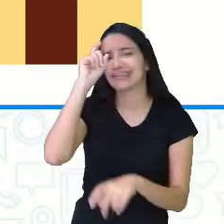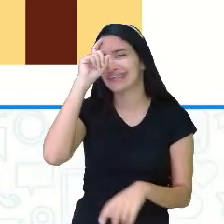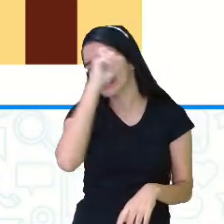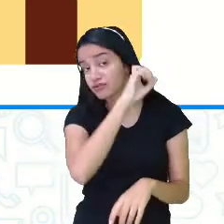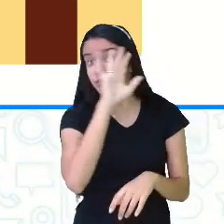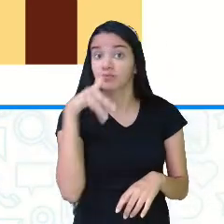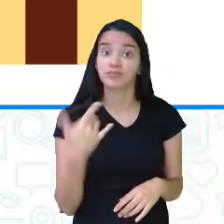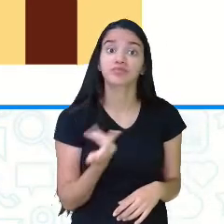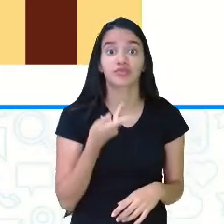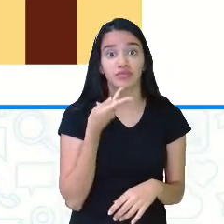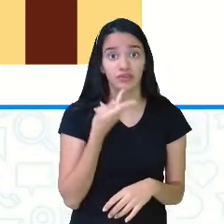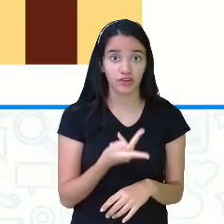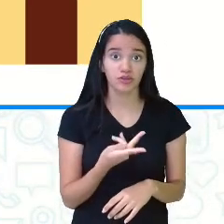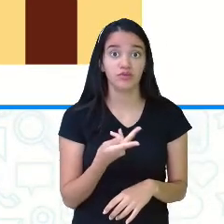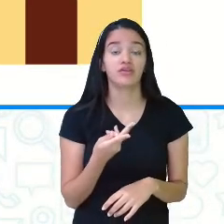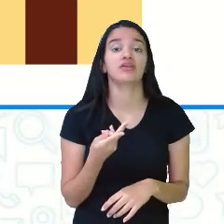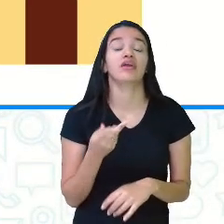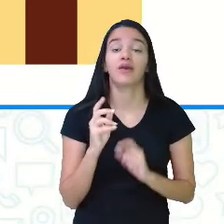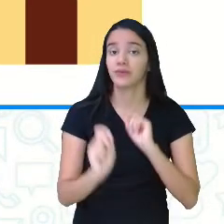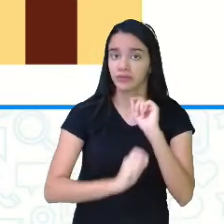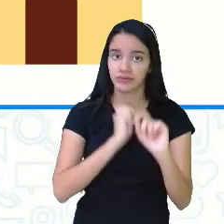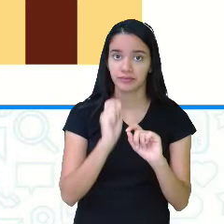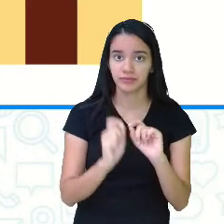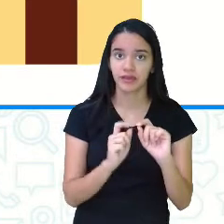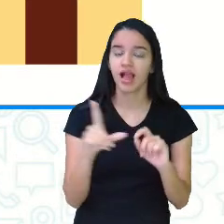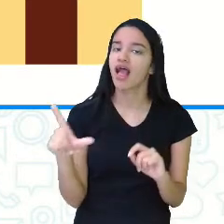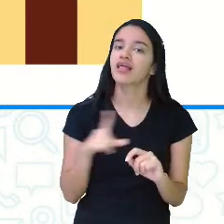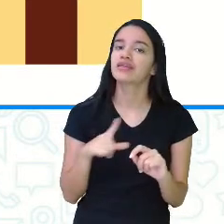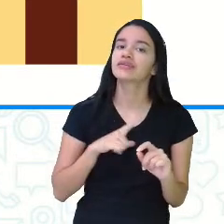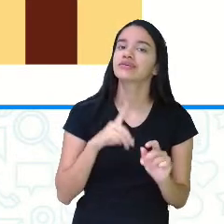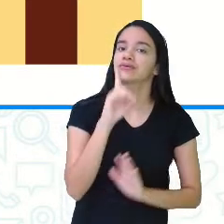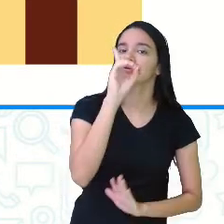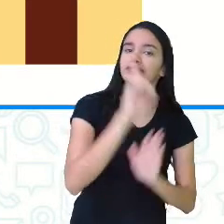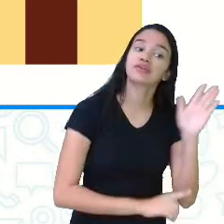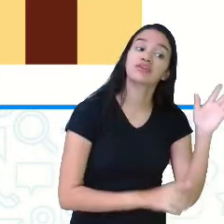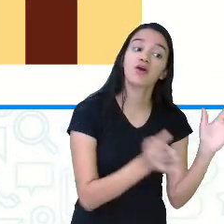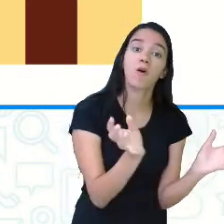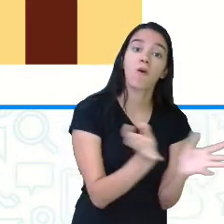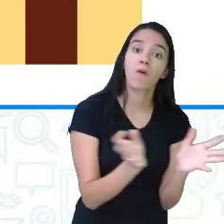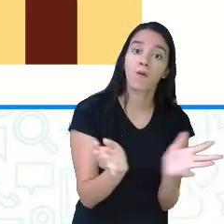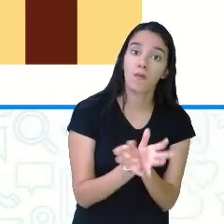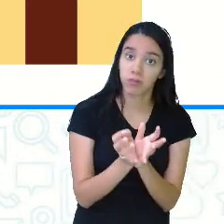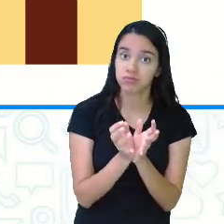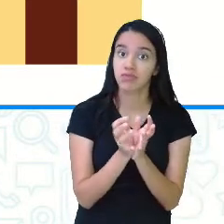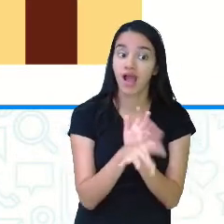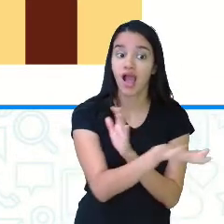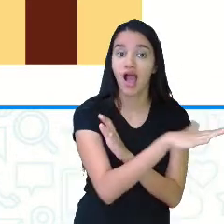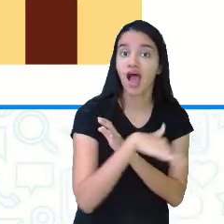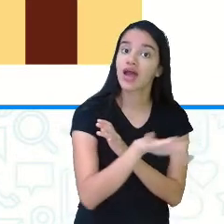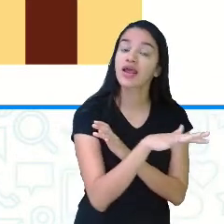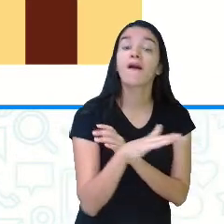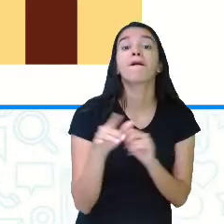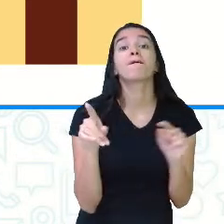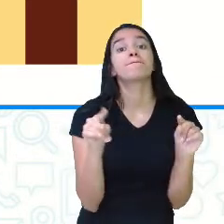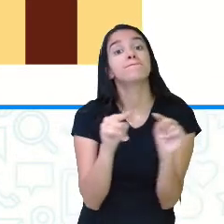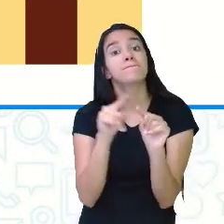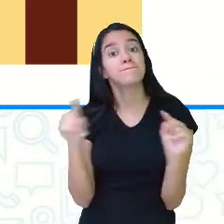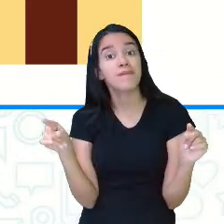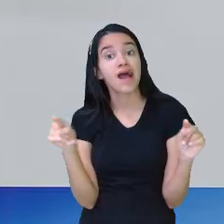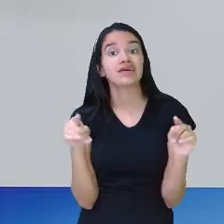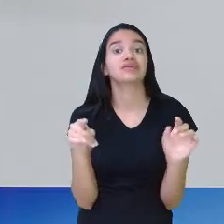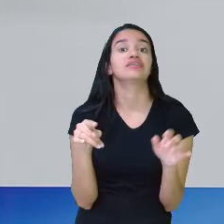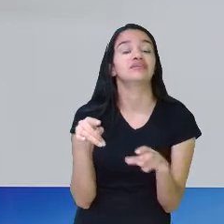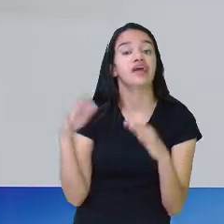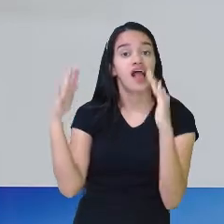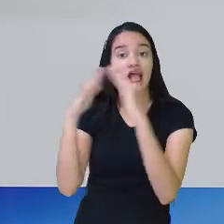difíceis. O que eu estou falando aqui é o seguinte, eles tinham direito às aldeias, mas a Igreja Católica tinha o direito